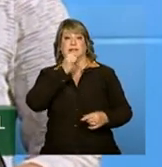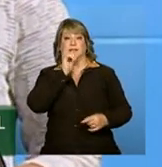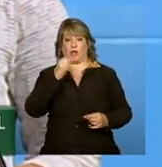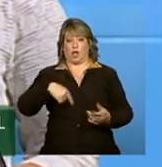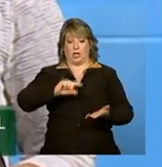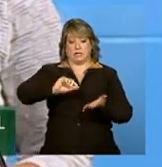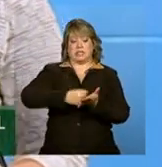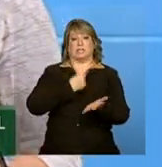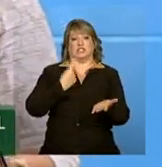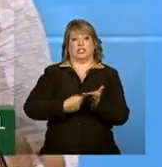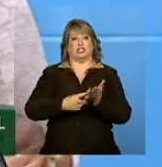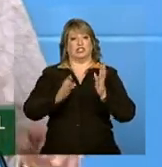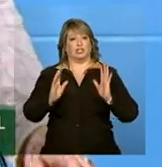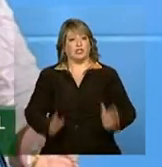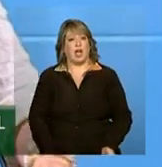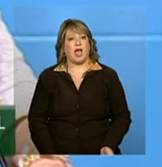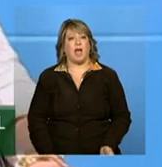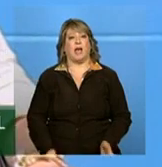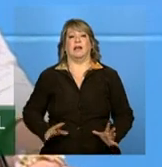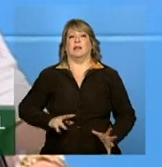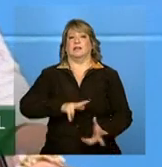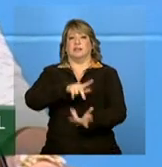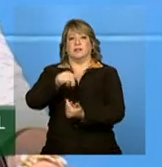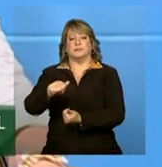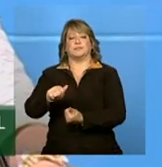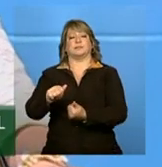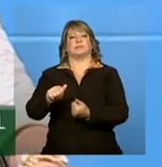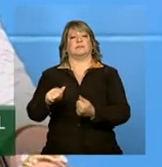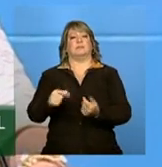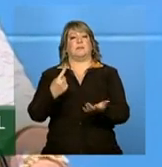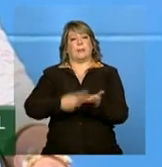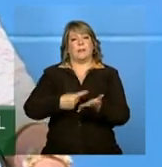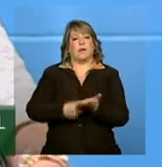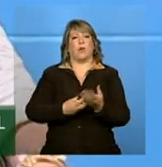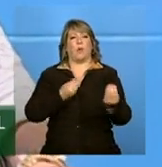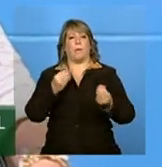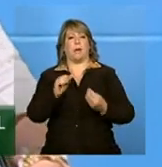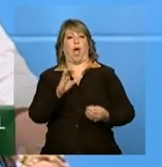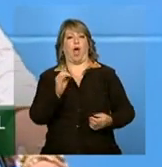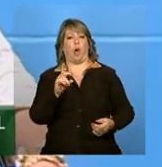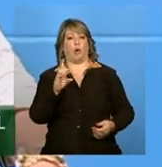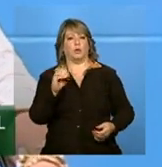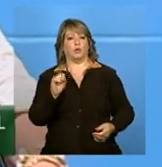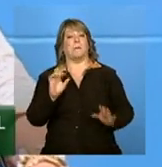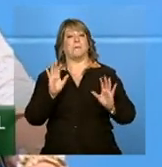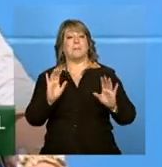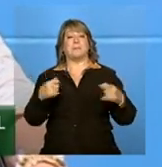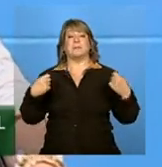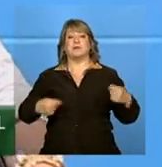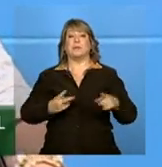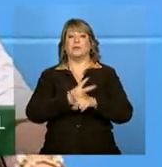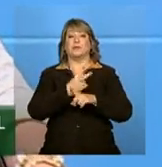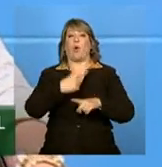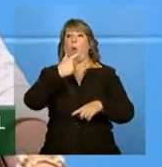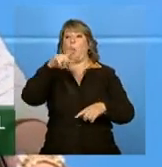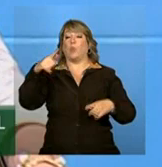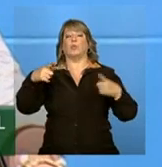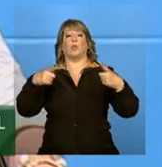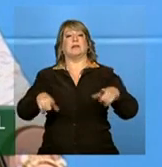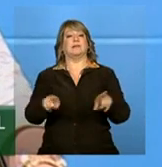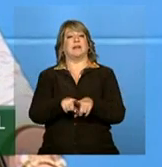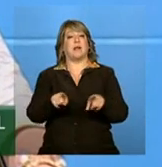assinamos tratados internacionais, soluções e acordos, mas significa que nós temos que buscar em outros lugares também pelas